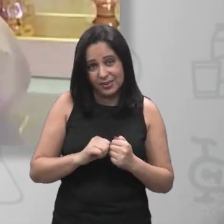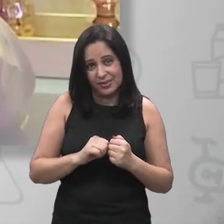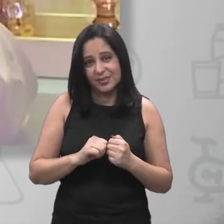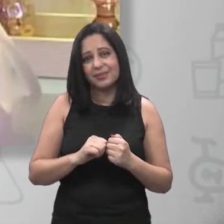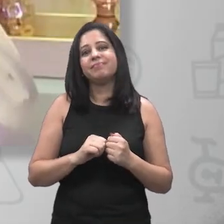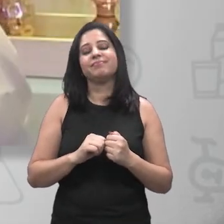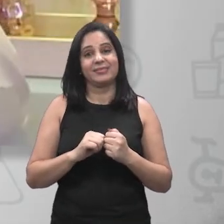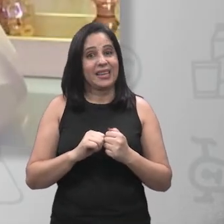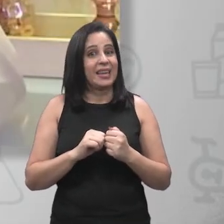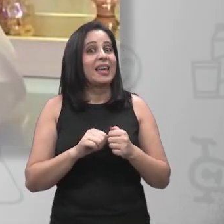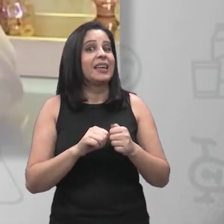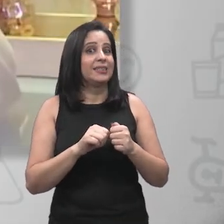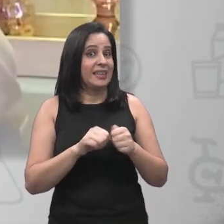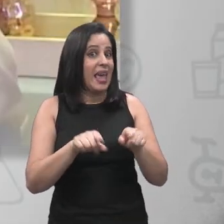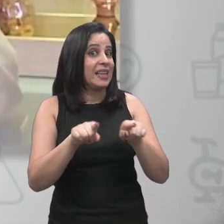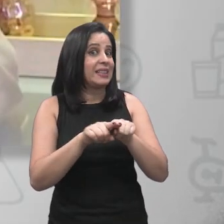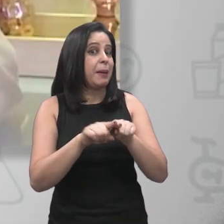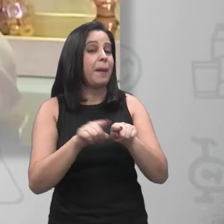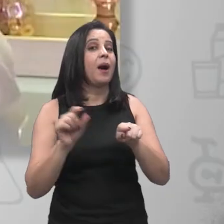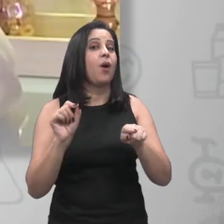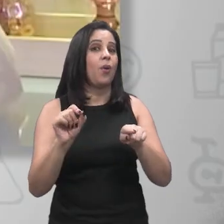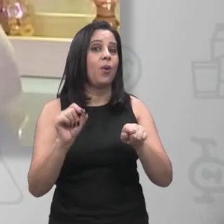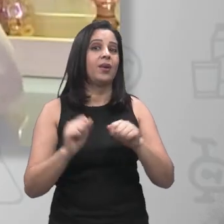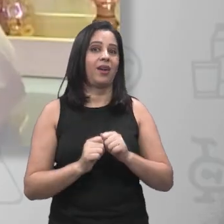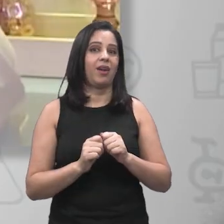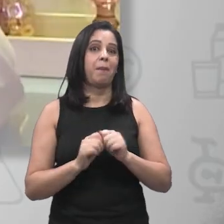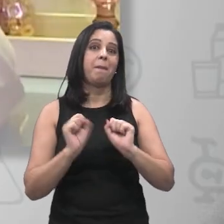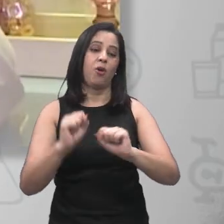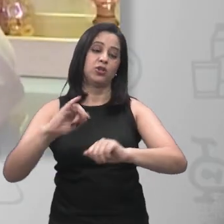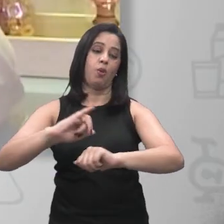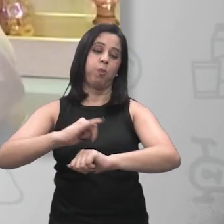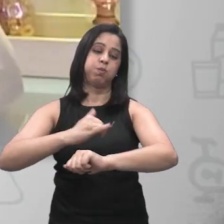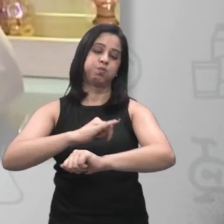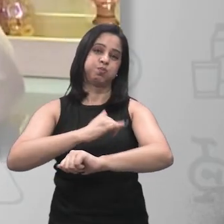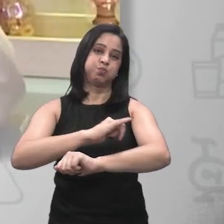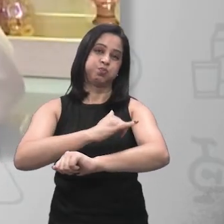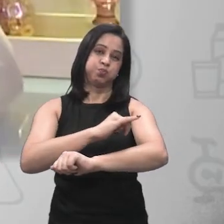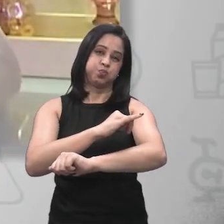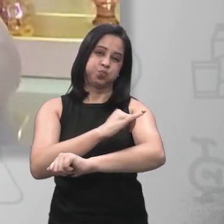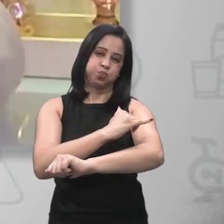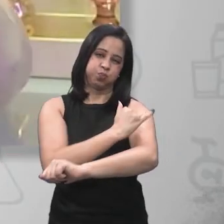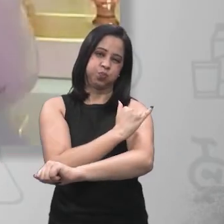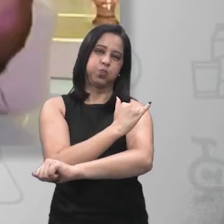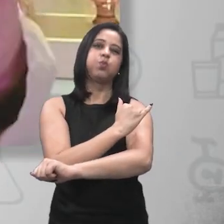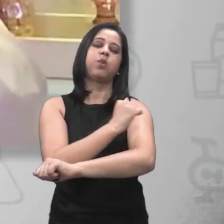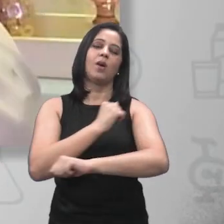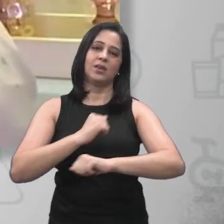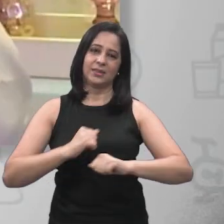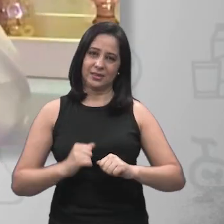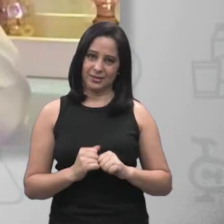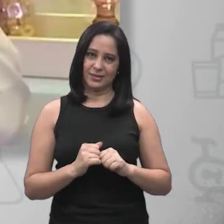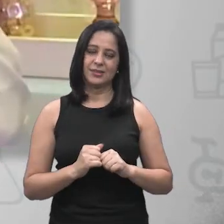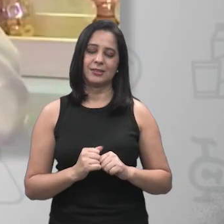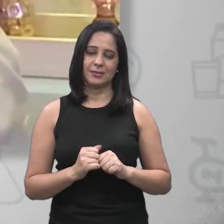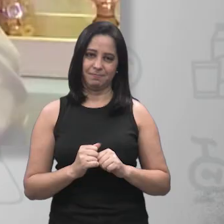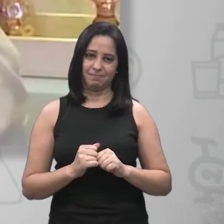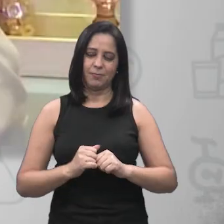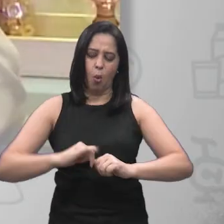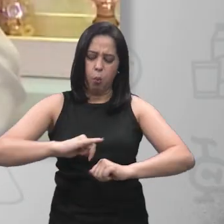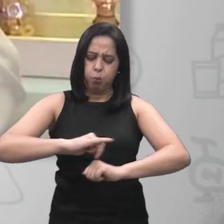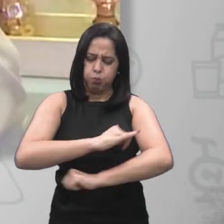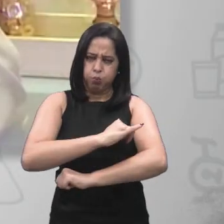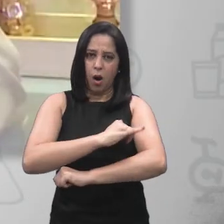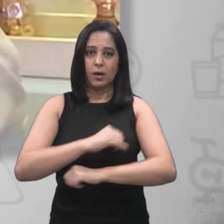com tudo isso vem, sabe o que? A obesidade, o excesso de volume ali da sua